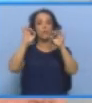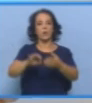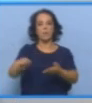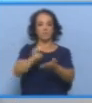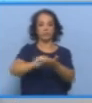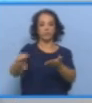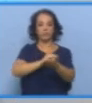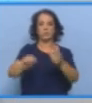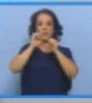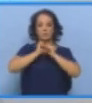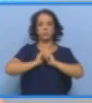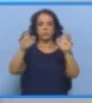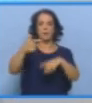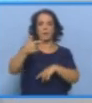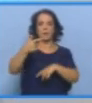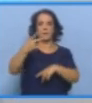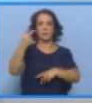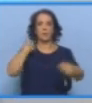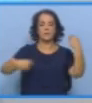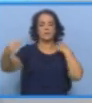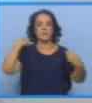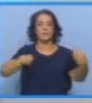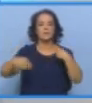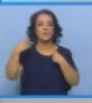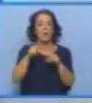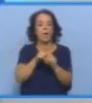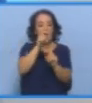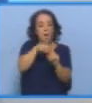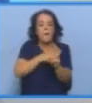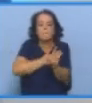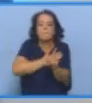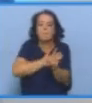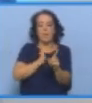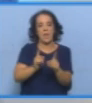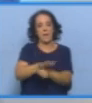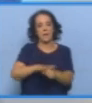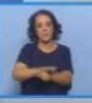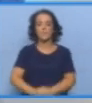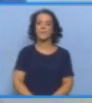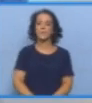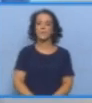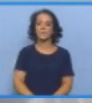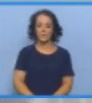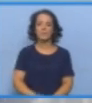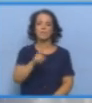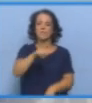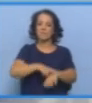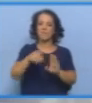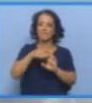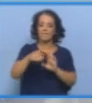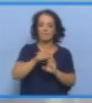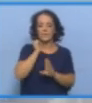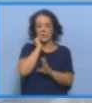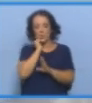comunicação social, depois ao programa de televisão, sobre foi eu tornar. É alguém apaixonado por isto. E naqueles momentos mais dramáticos, acredito